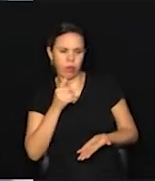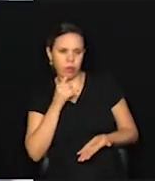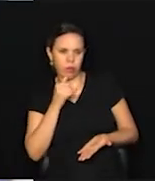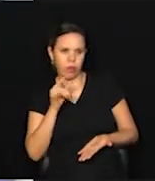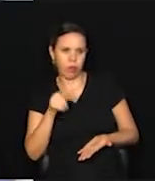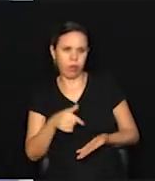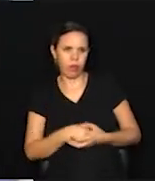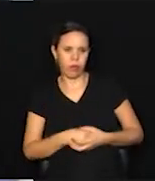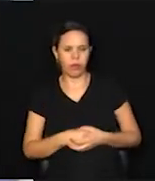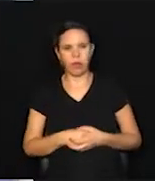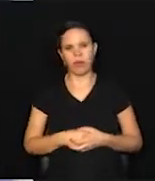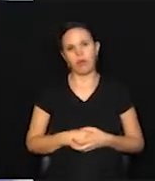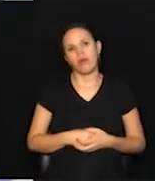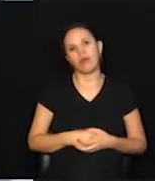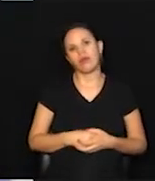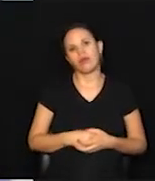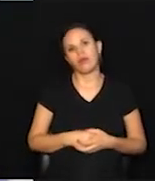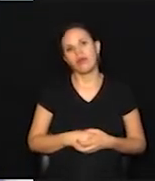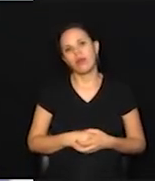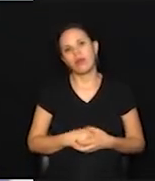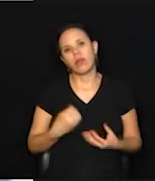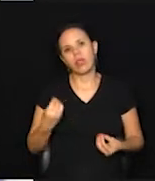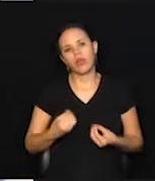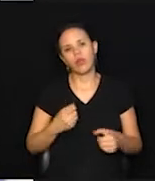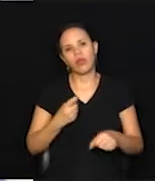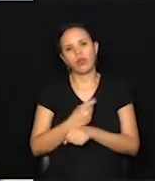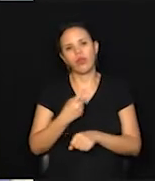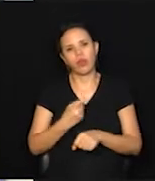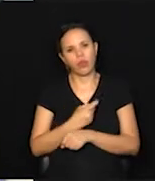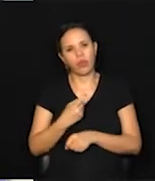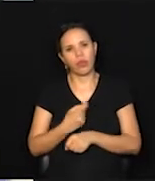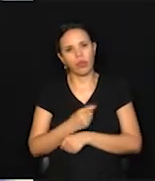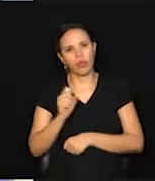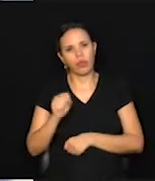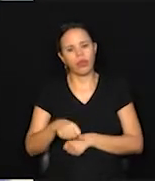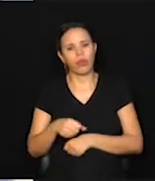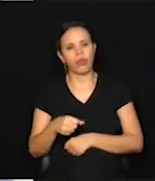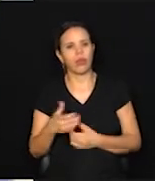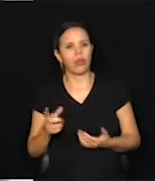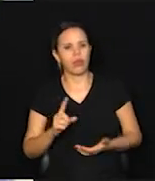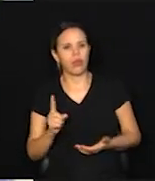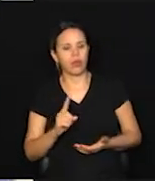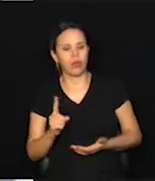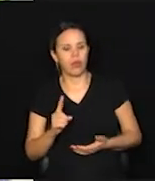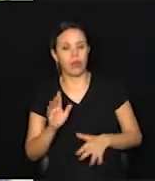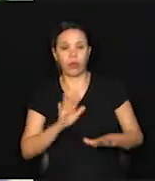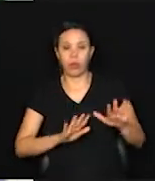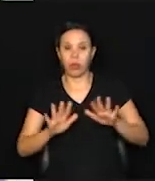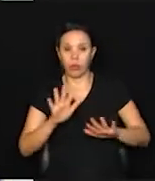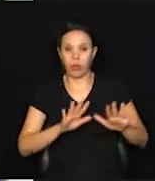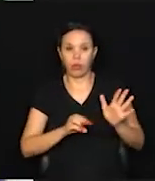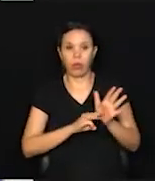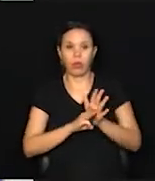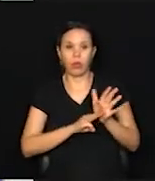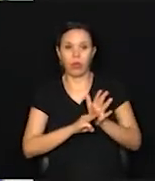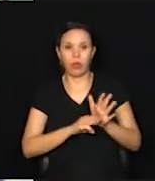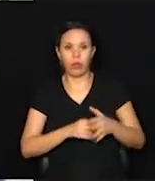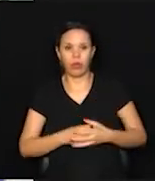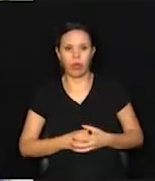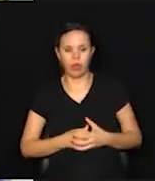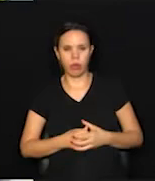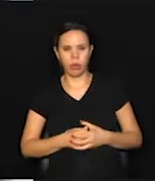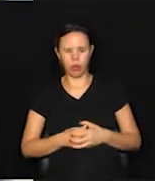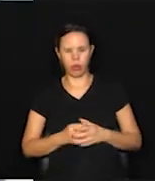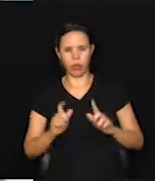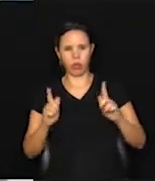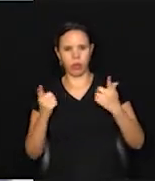né? E mais, como é que você descobre se ele passou ou não pelo crivo? Você tem que ter muito cuidado com o método, você tem que pegar